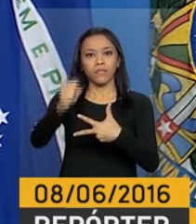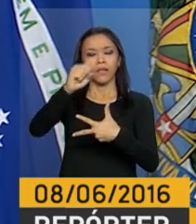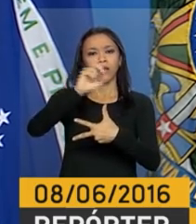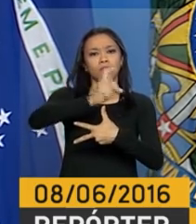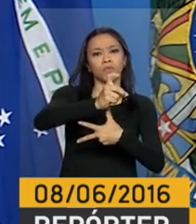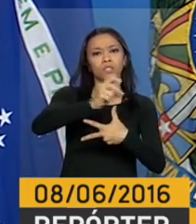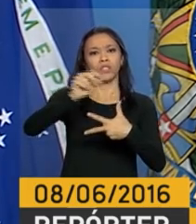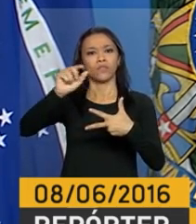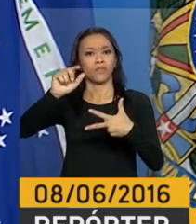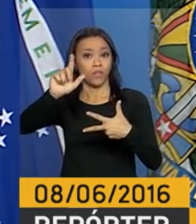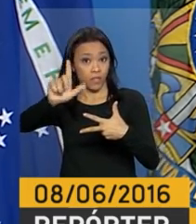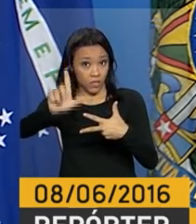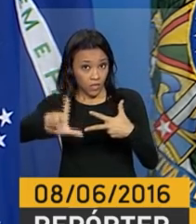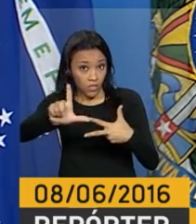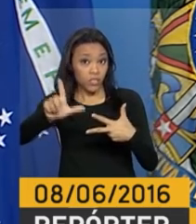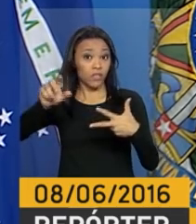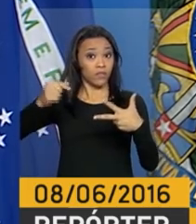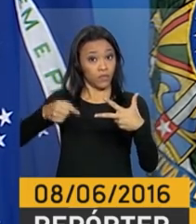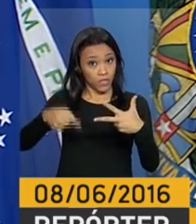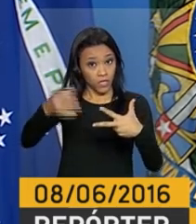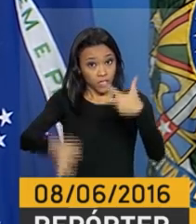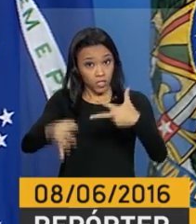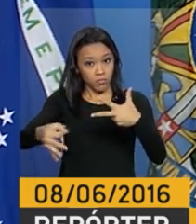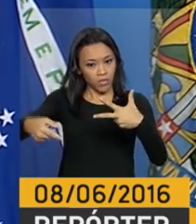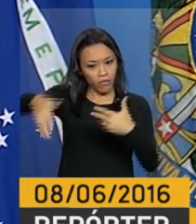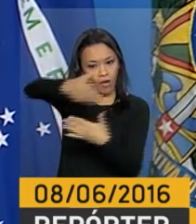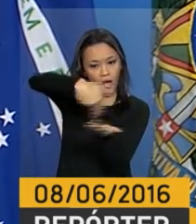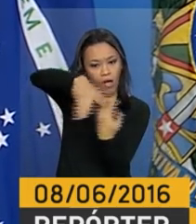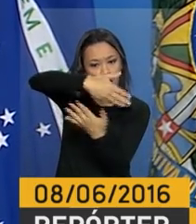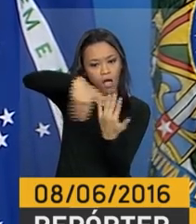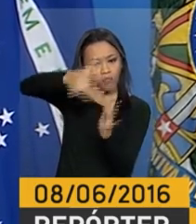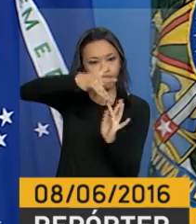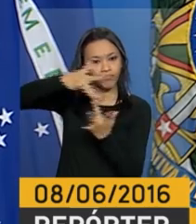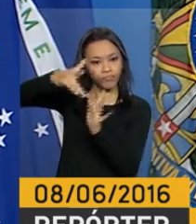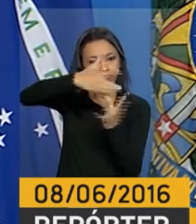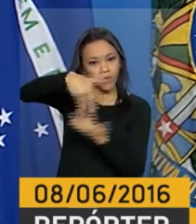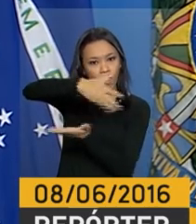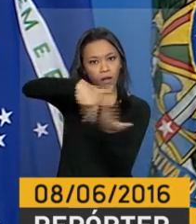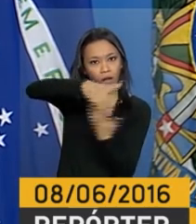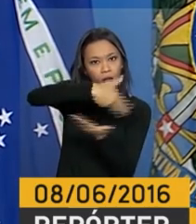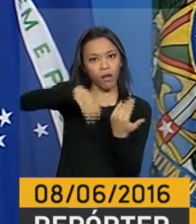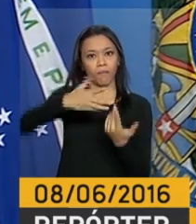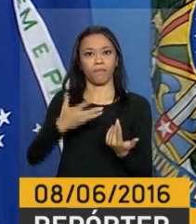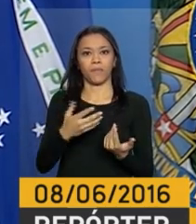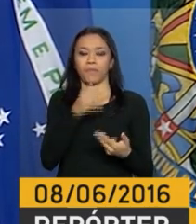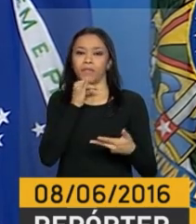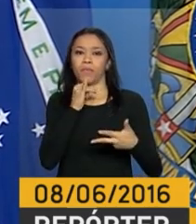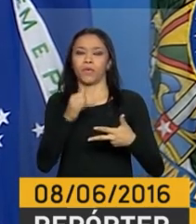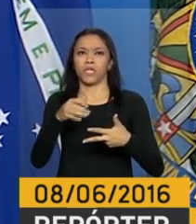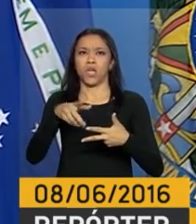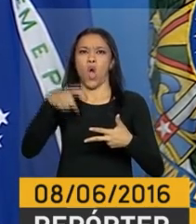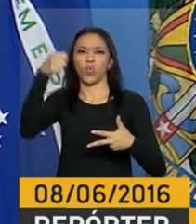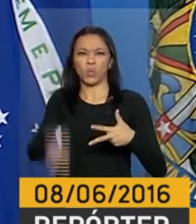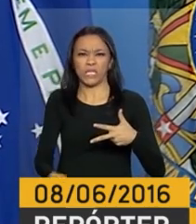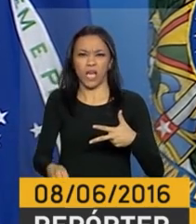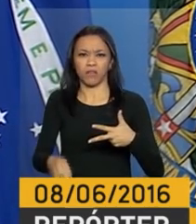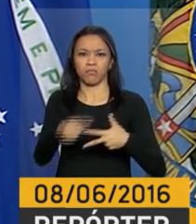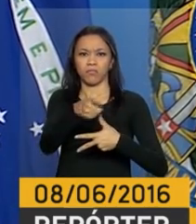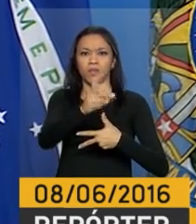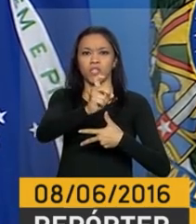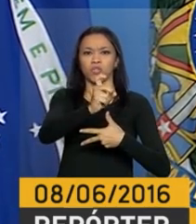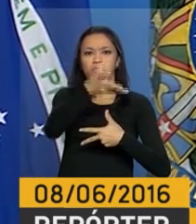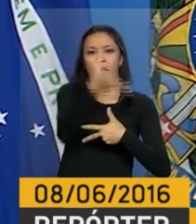vivemos no sistema autoritário no sistema autoritário o Executivo quer faz e desfaz